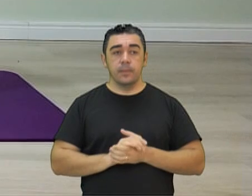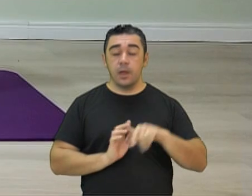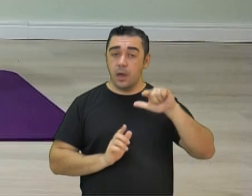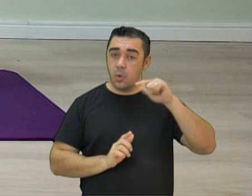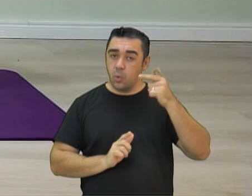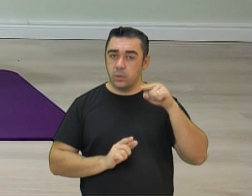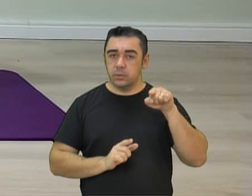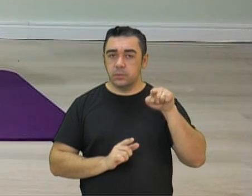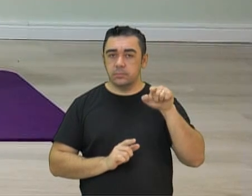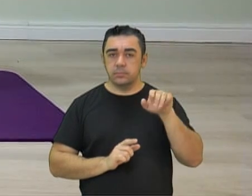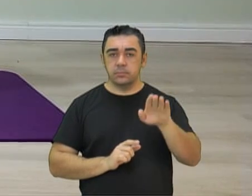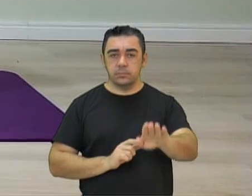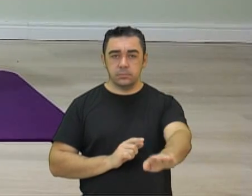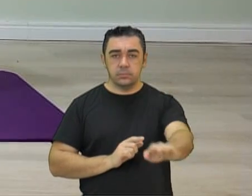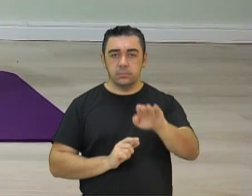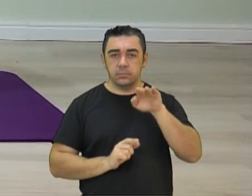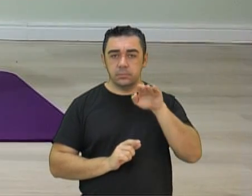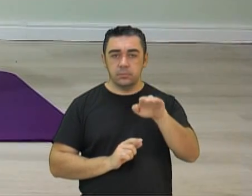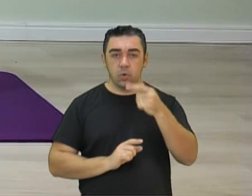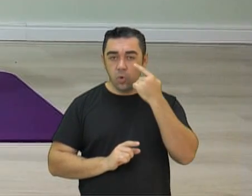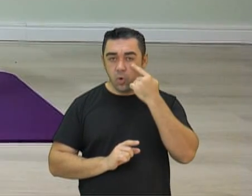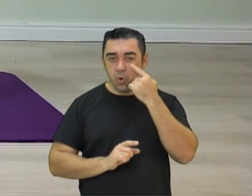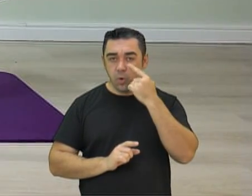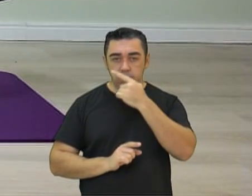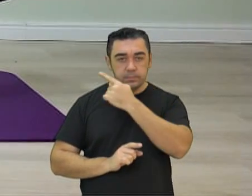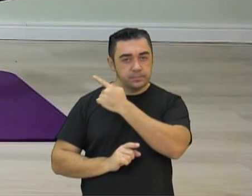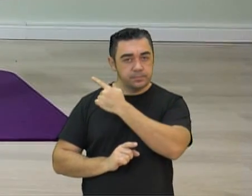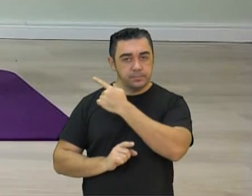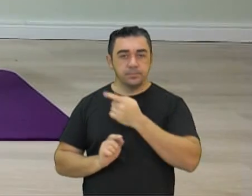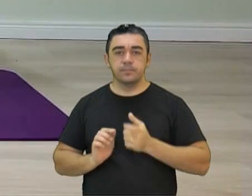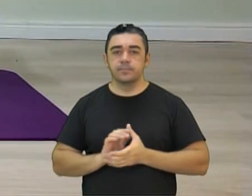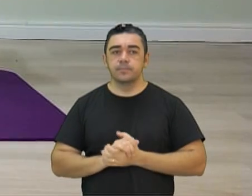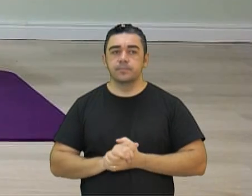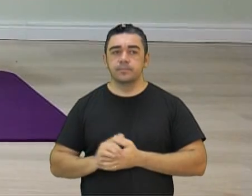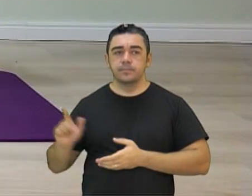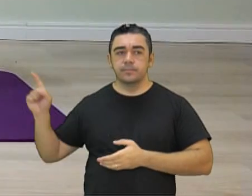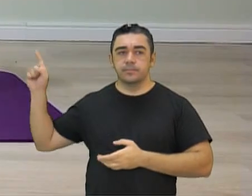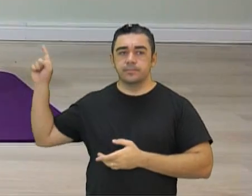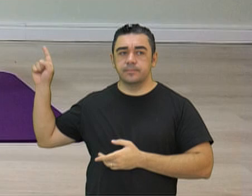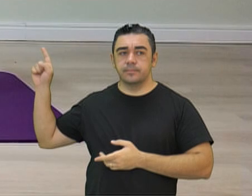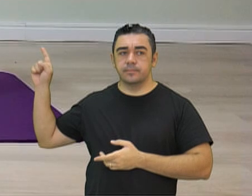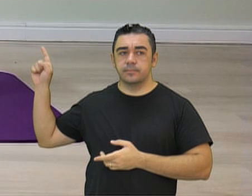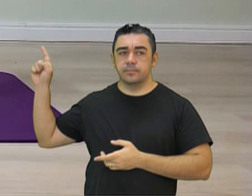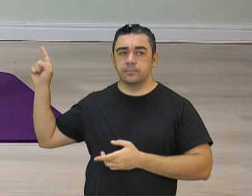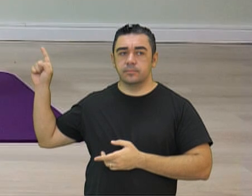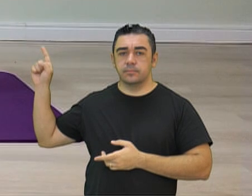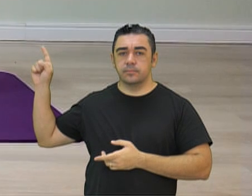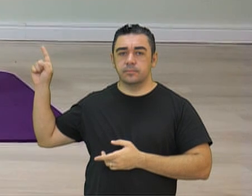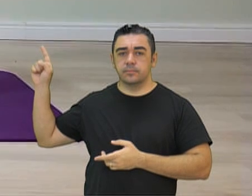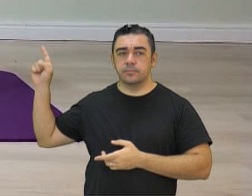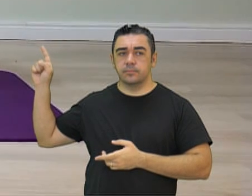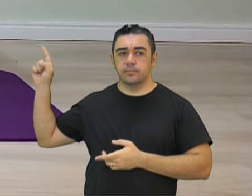outra vai flexionar, tá? Então, ó, uma tá aqui